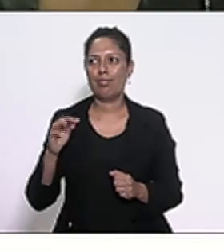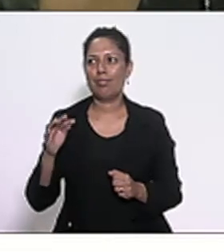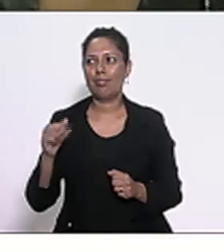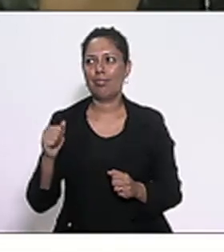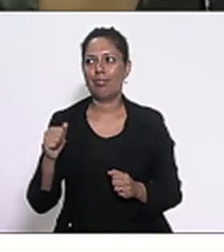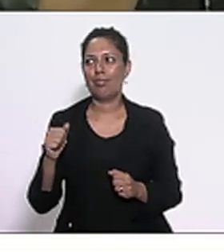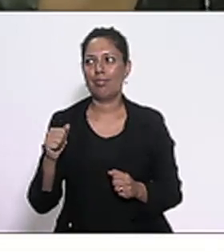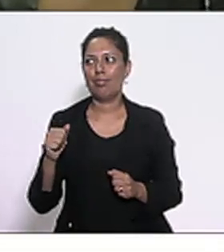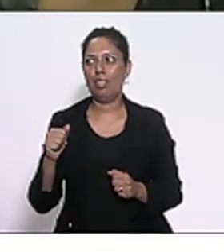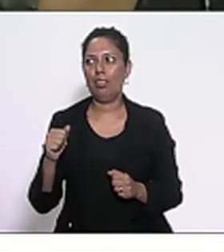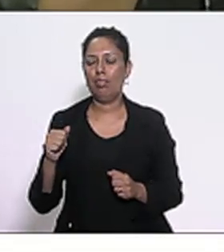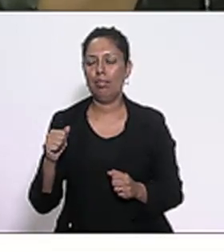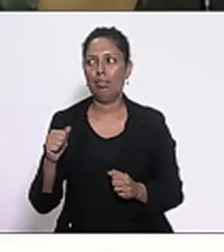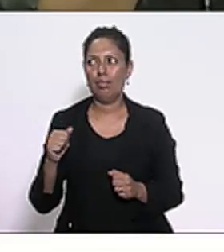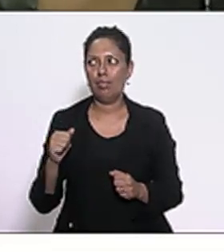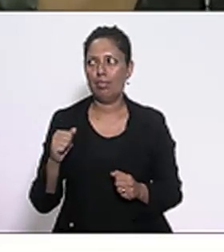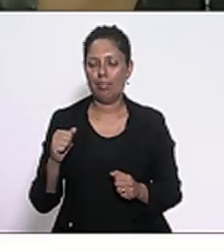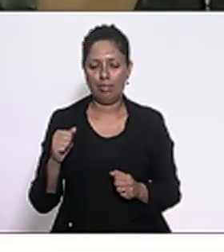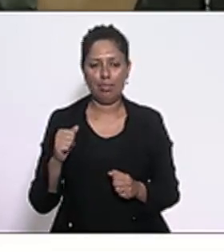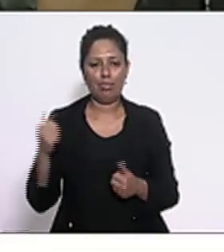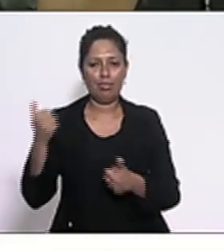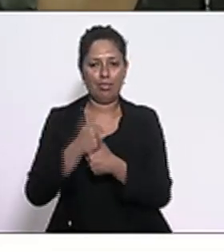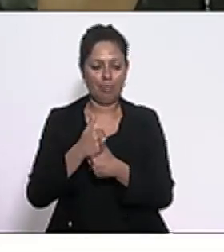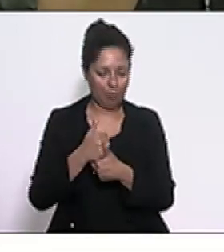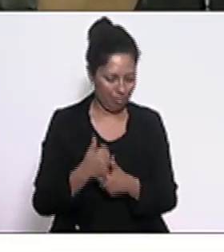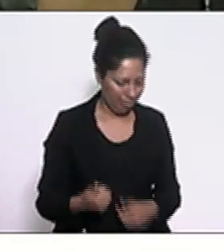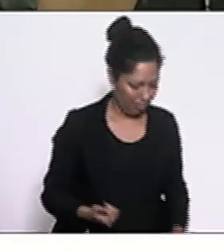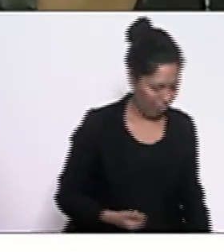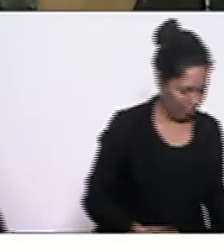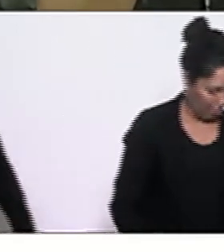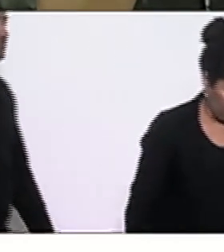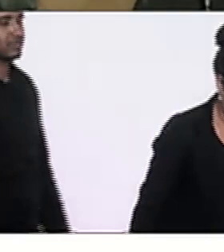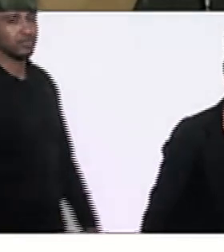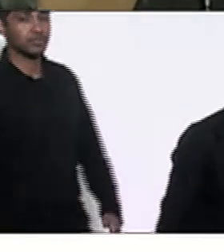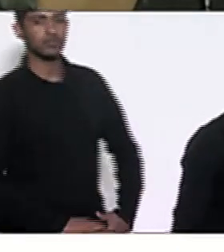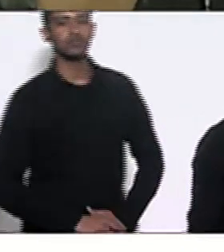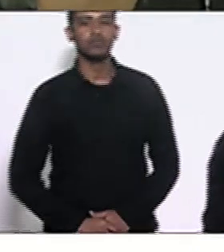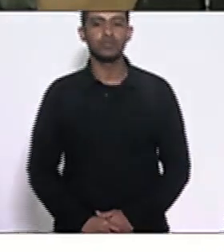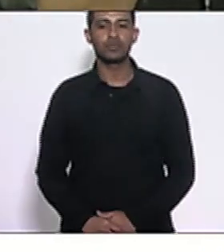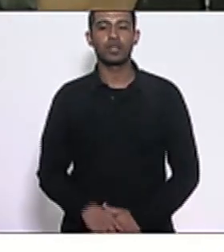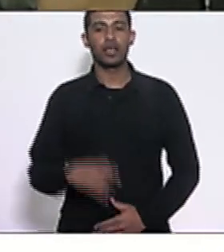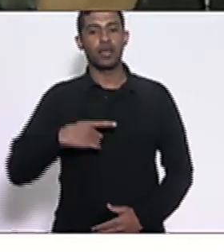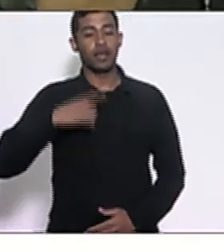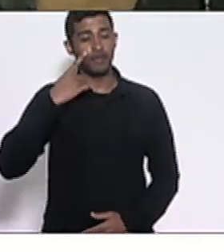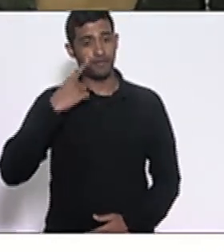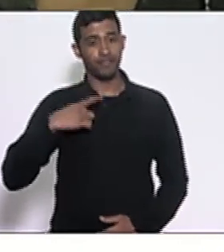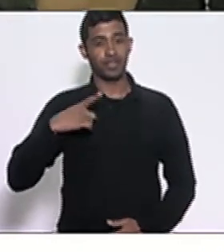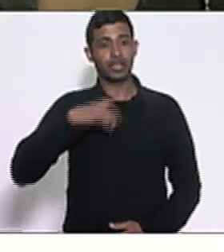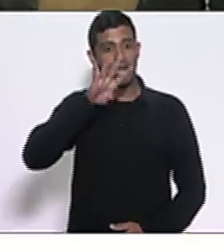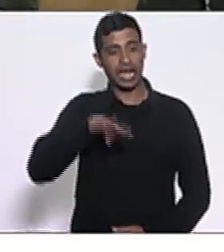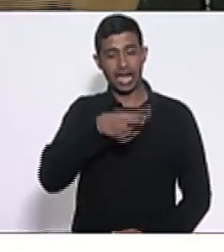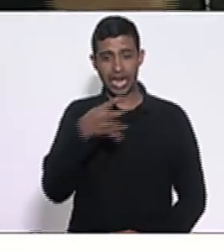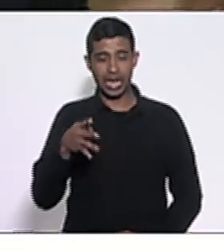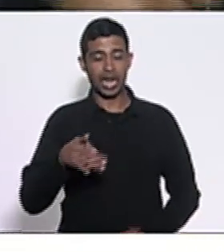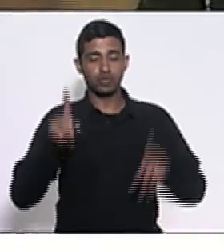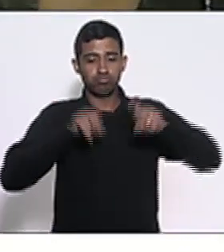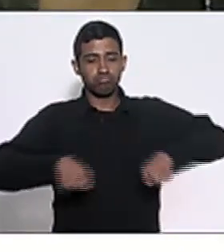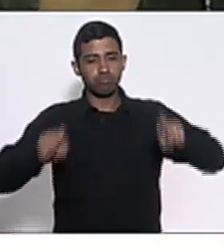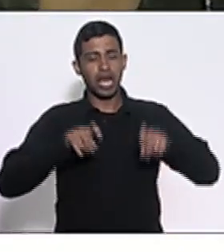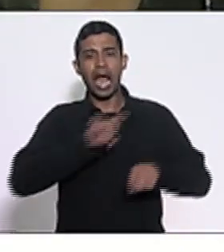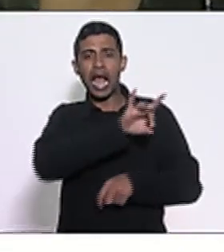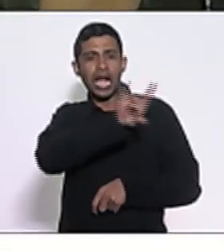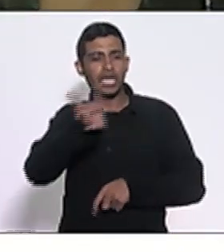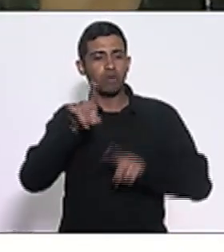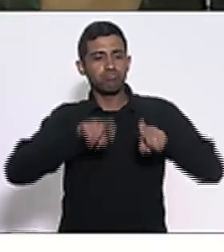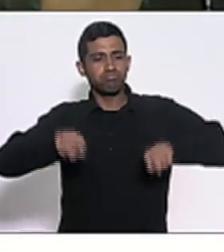O Google é uma rede de muitos computadores, é uma grade de computador. Cada computador compartilha